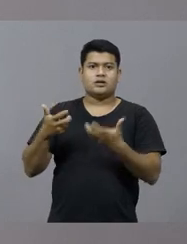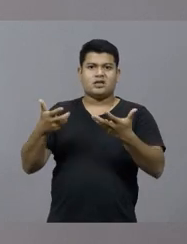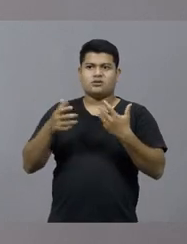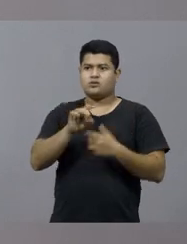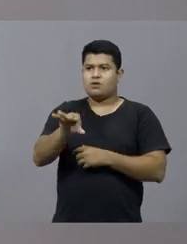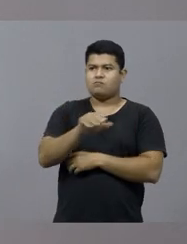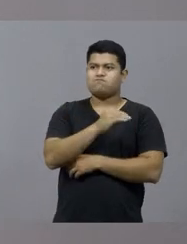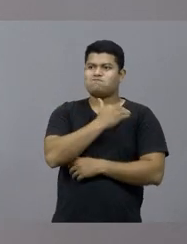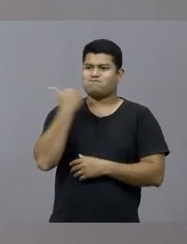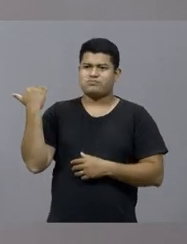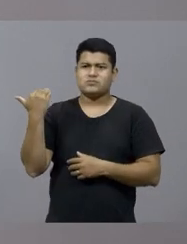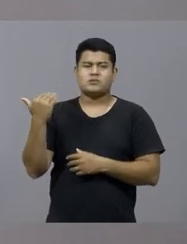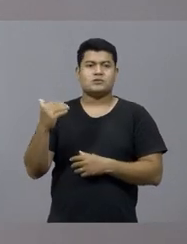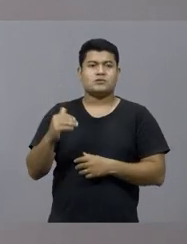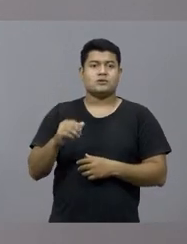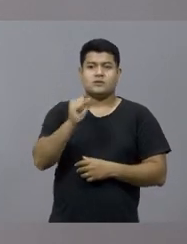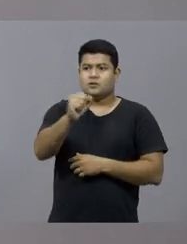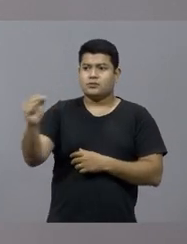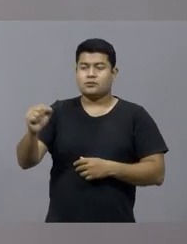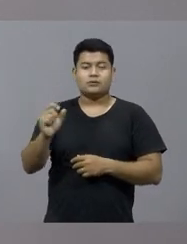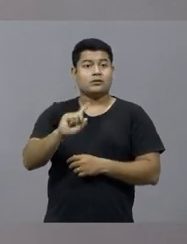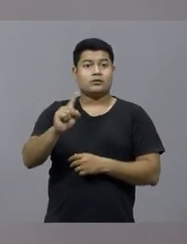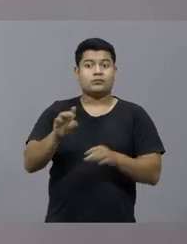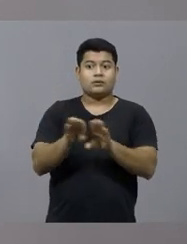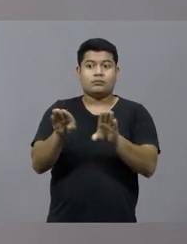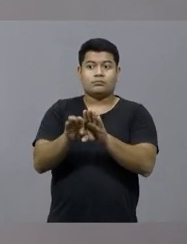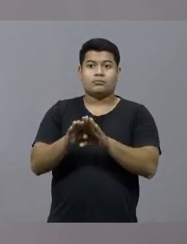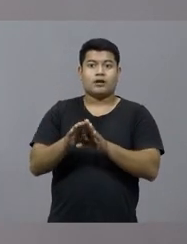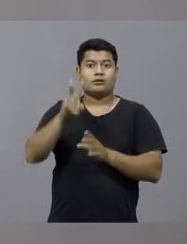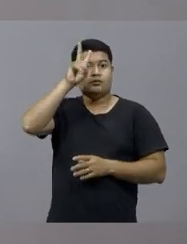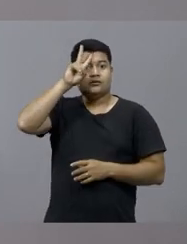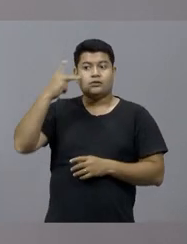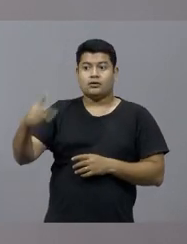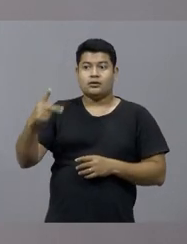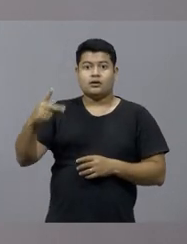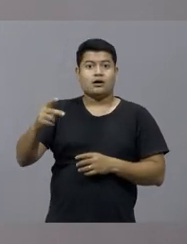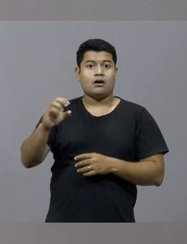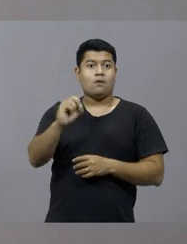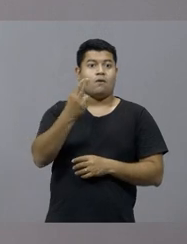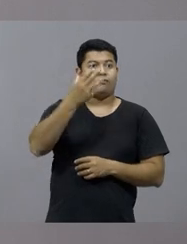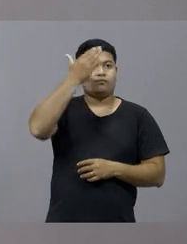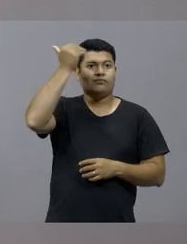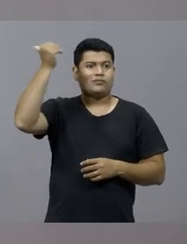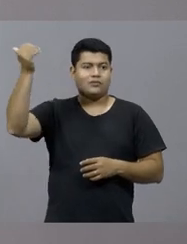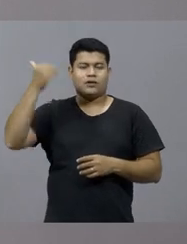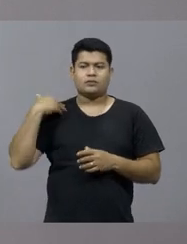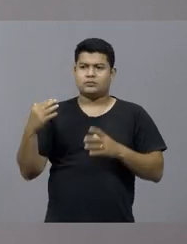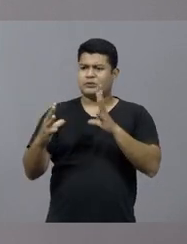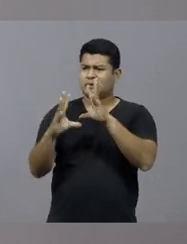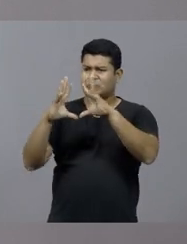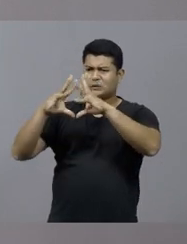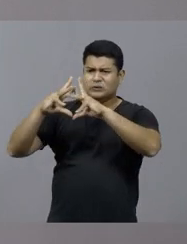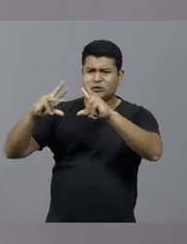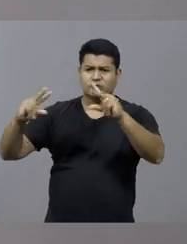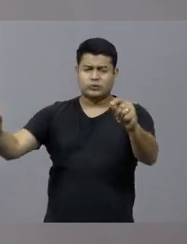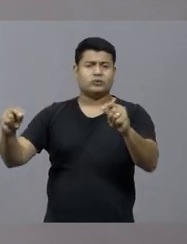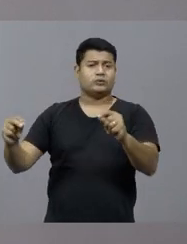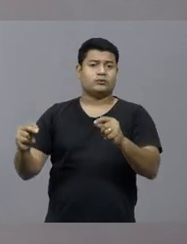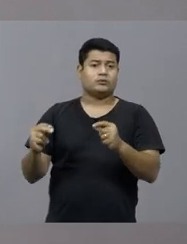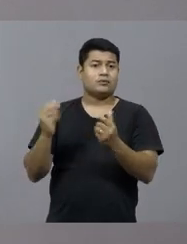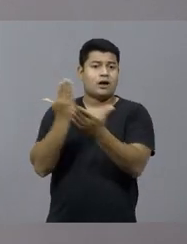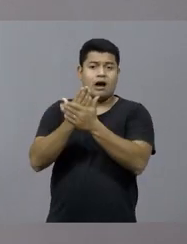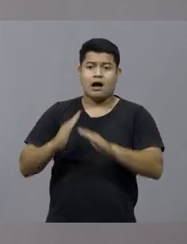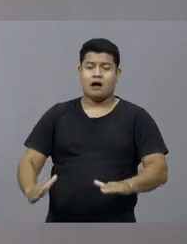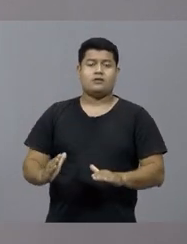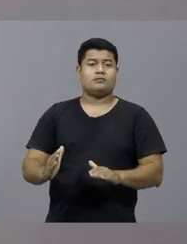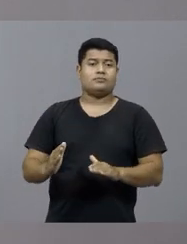mas eliminar a memória dela ou a sua fama, né? Difamar essas pessoas. Então, isso que esse cidadão